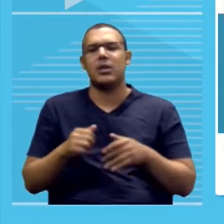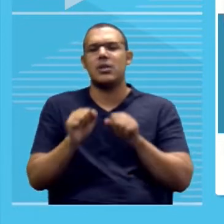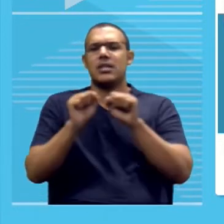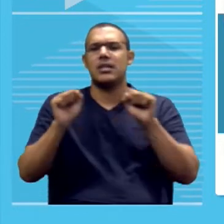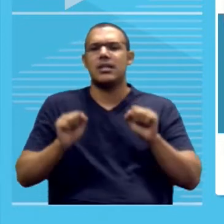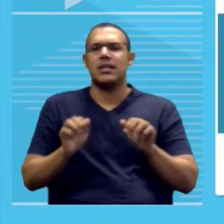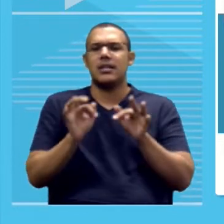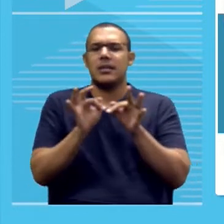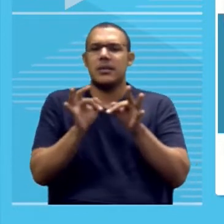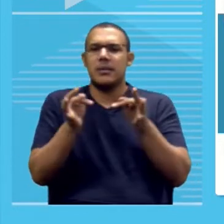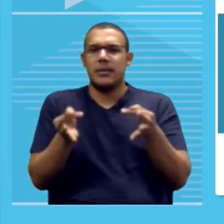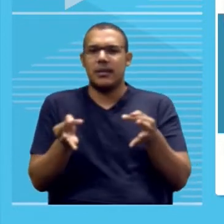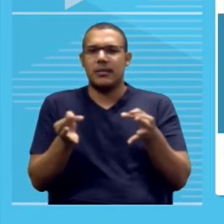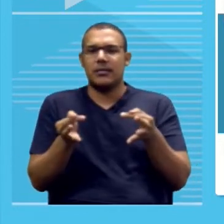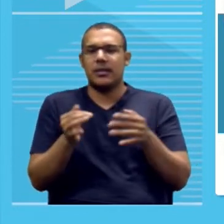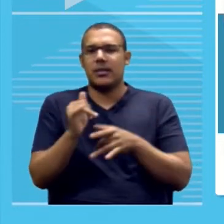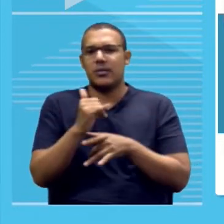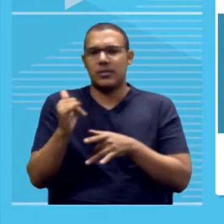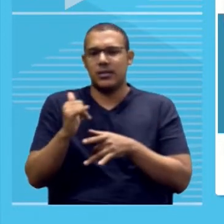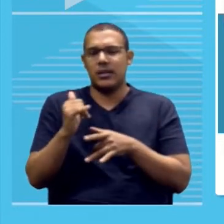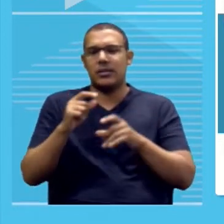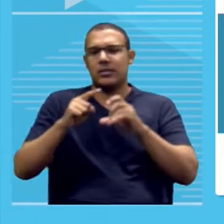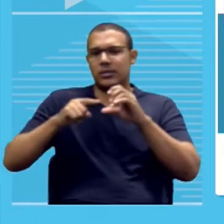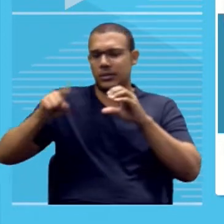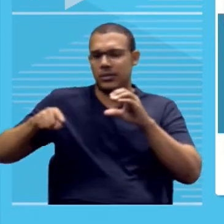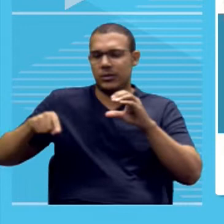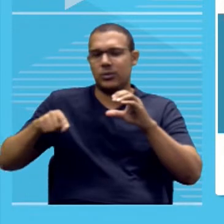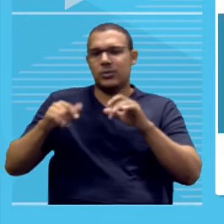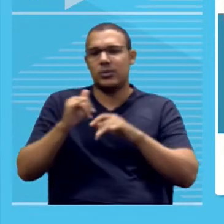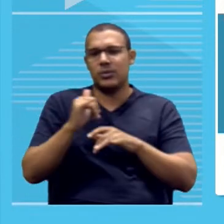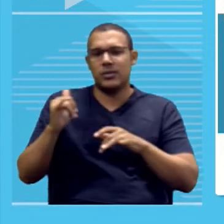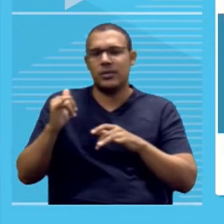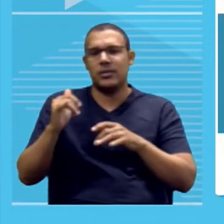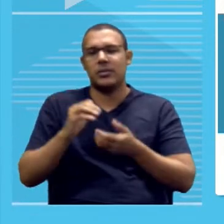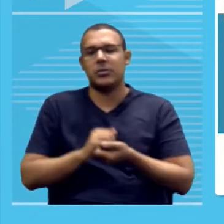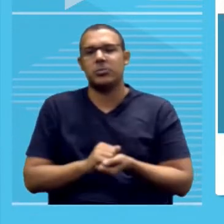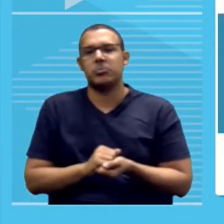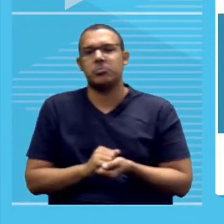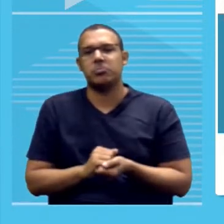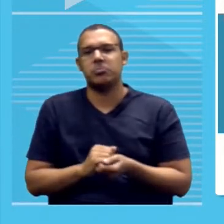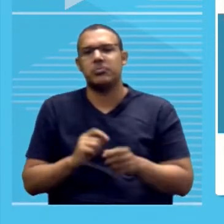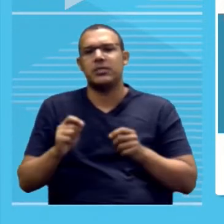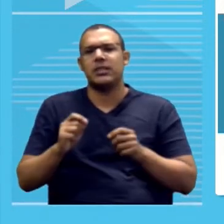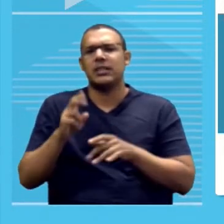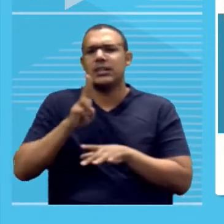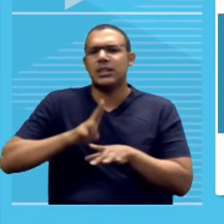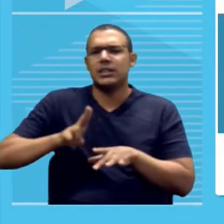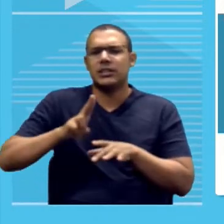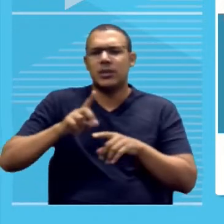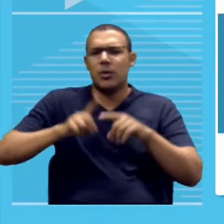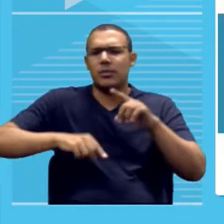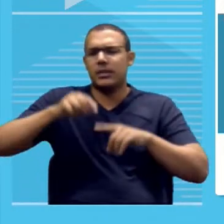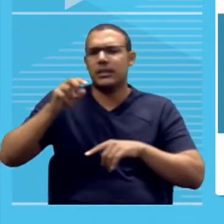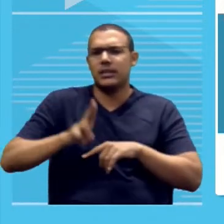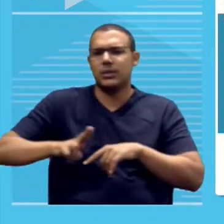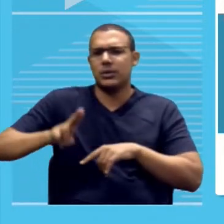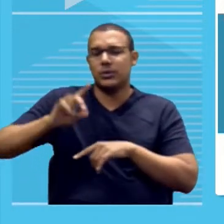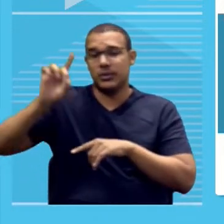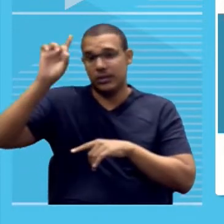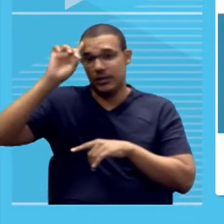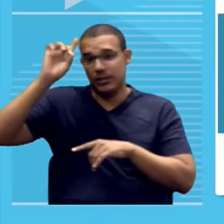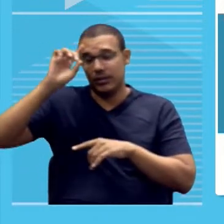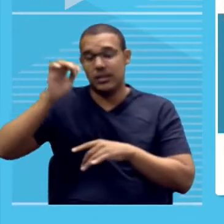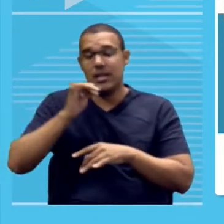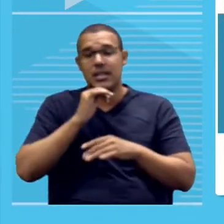gente. Sistemas elétricos, circuitos elétricos, eles são componentes que a gente usa no nosso dia a dia. A sua casa ela é um